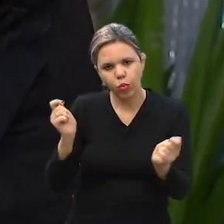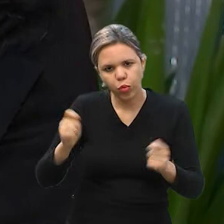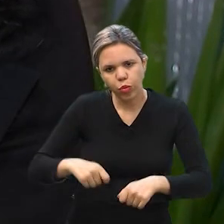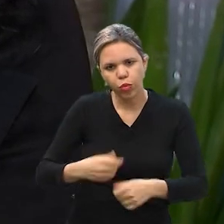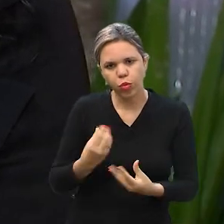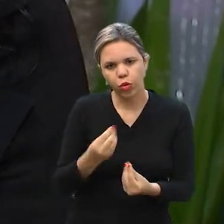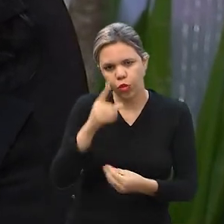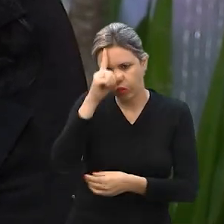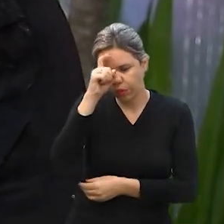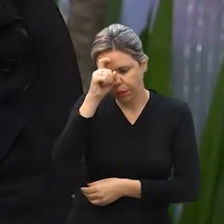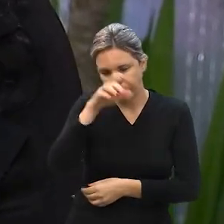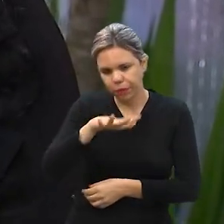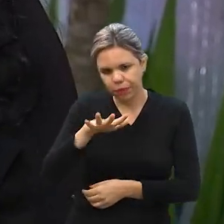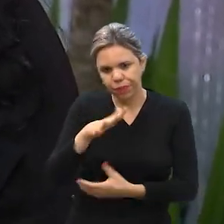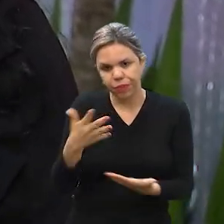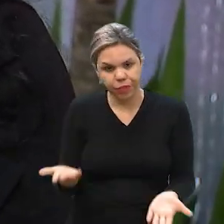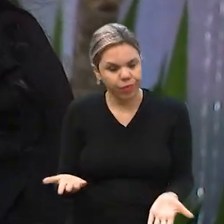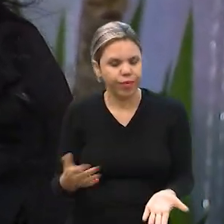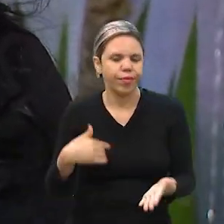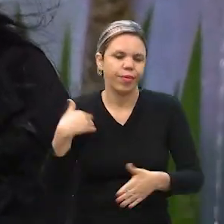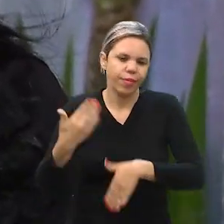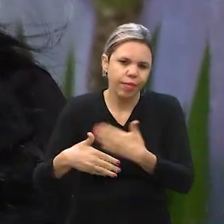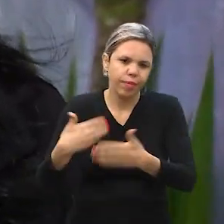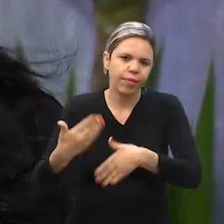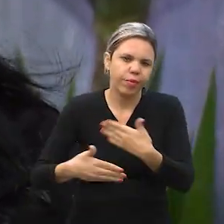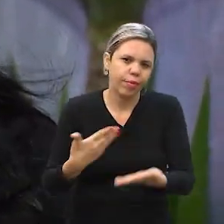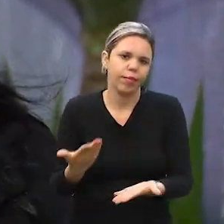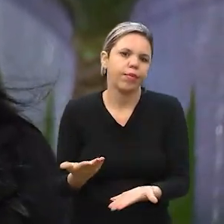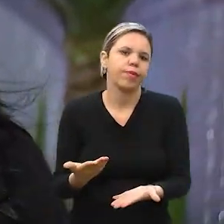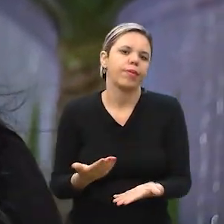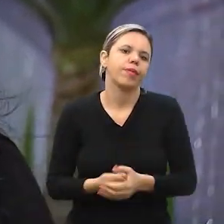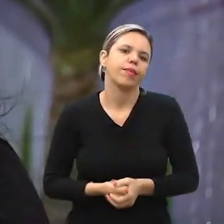muito no hospital. Mas aí a gente passa